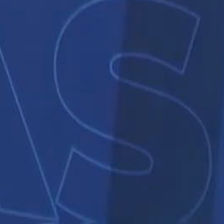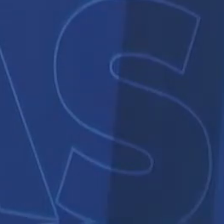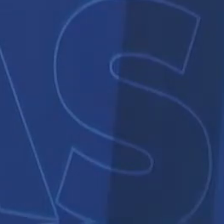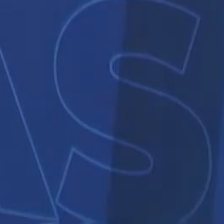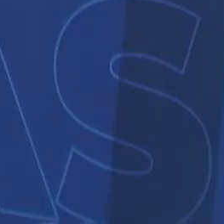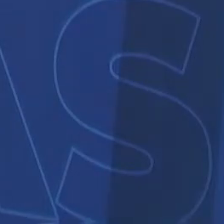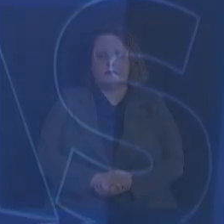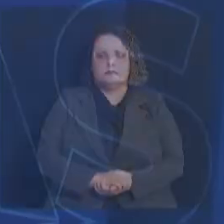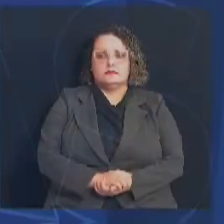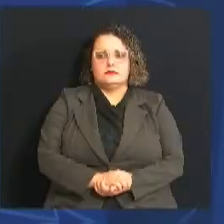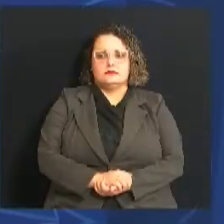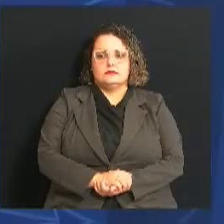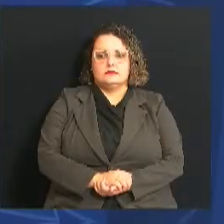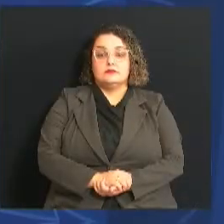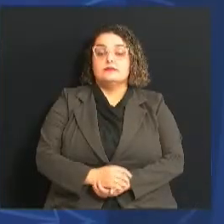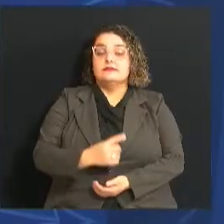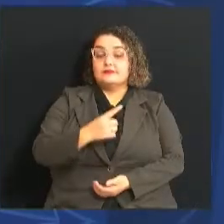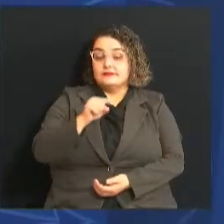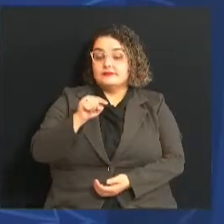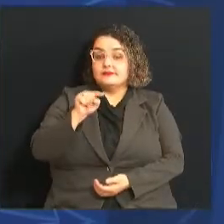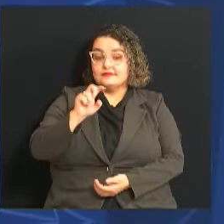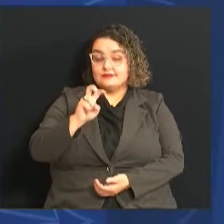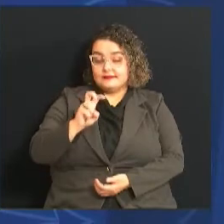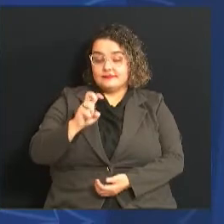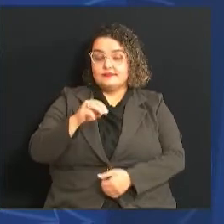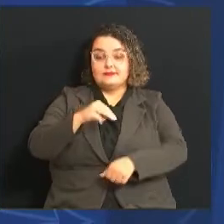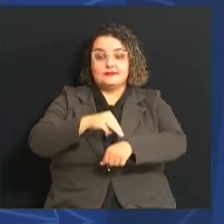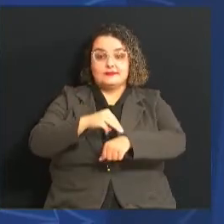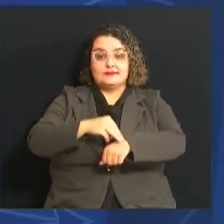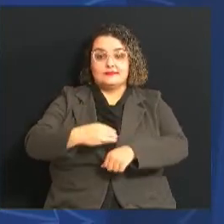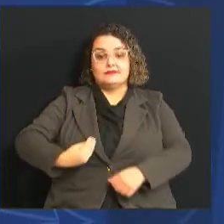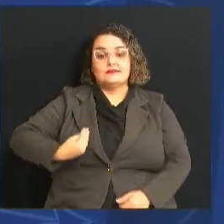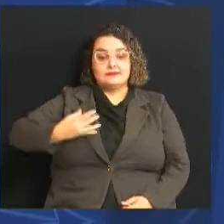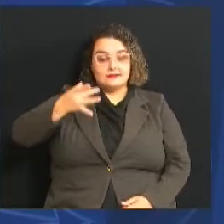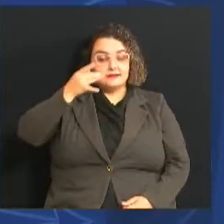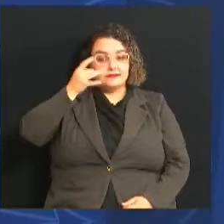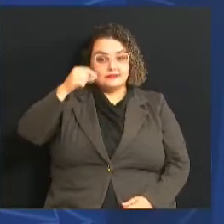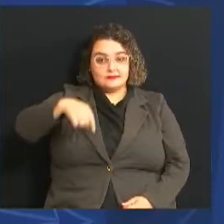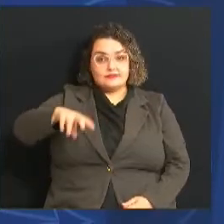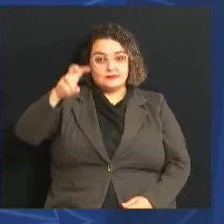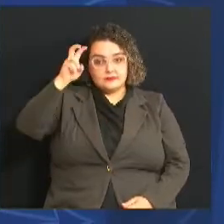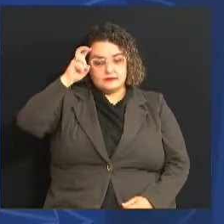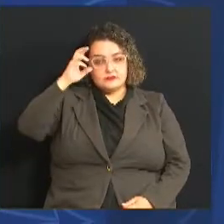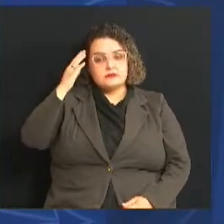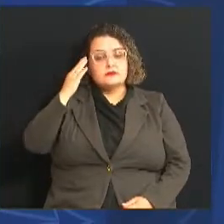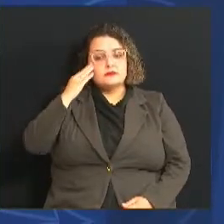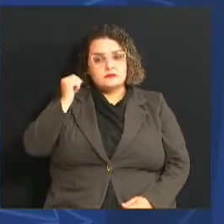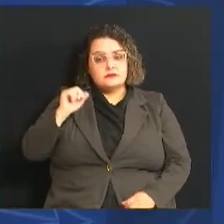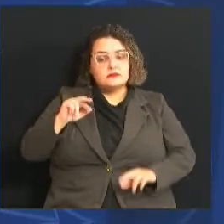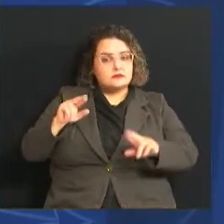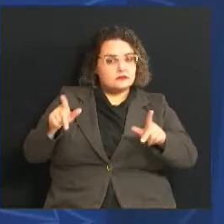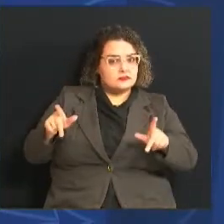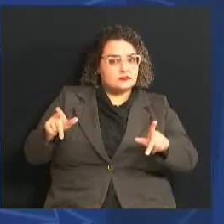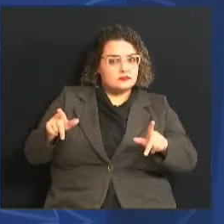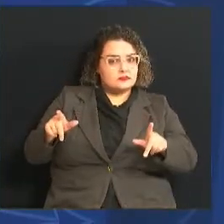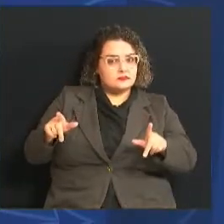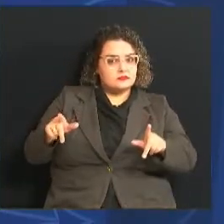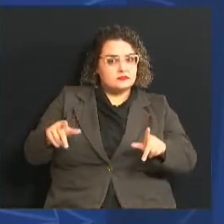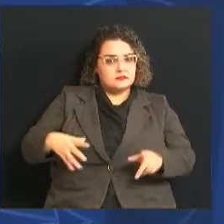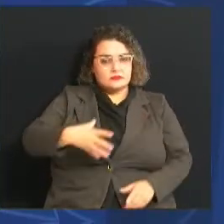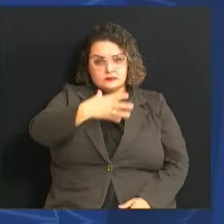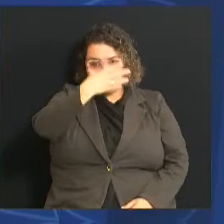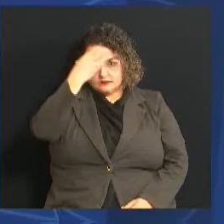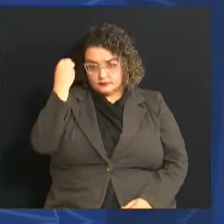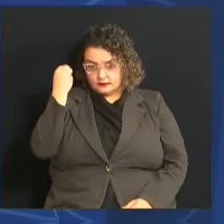Uma hora e cinco minutos, nós estamos ao vivo nesta quinta-feira. Você sabe a diferença entre esquecimento